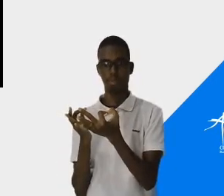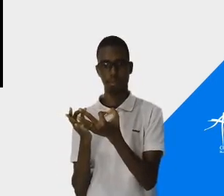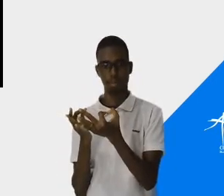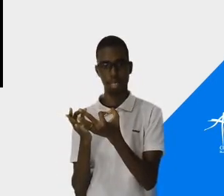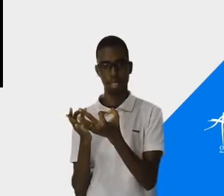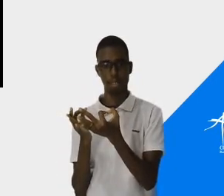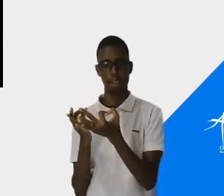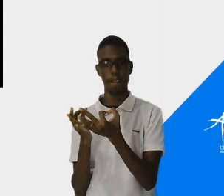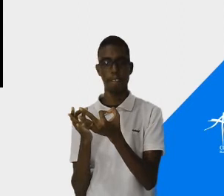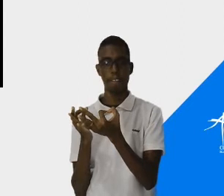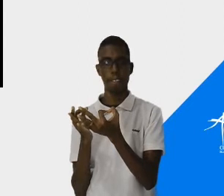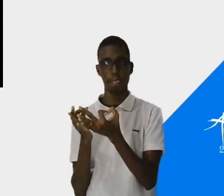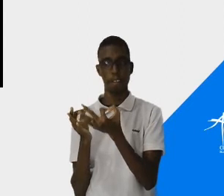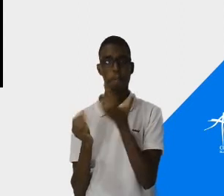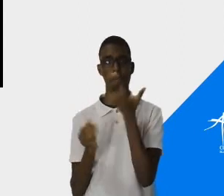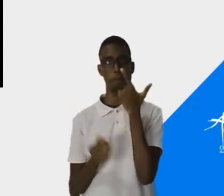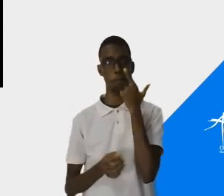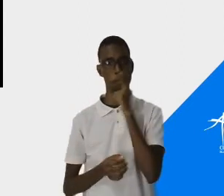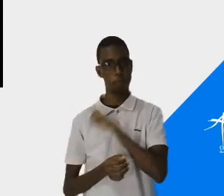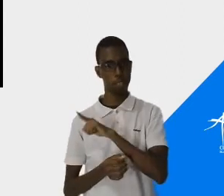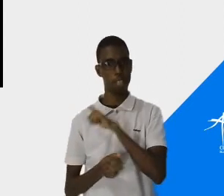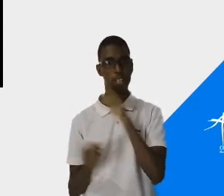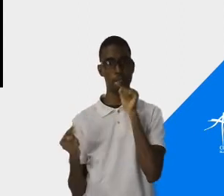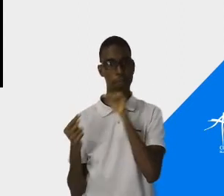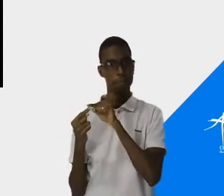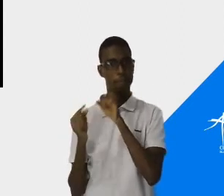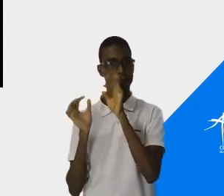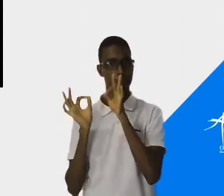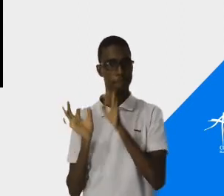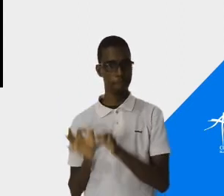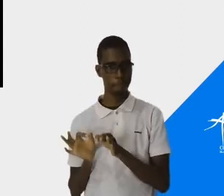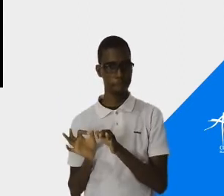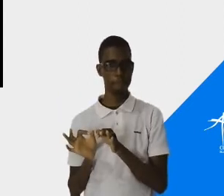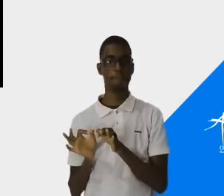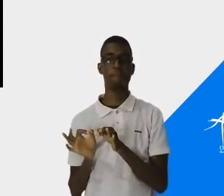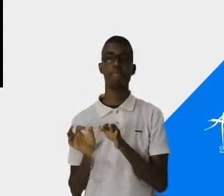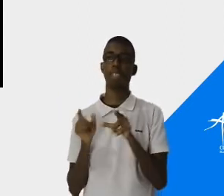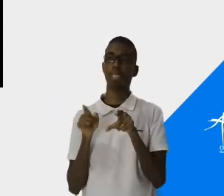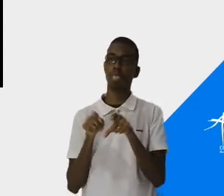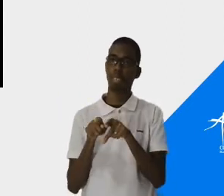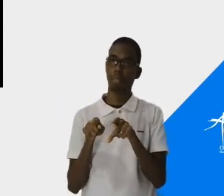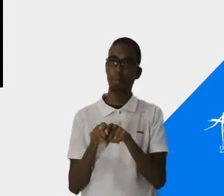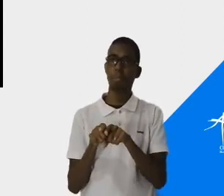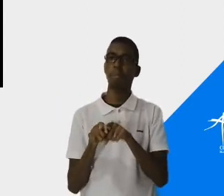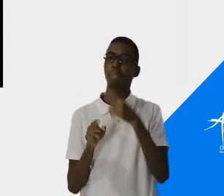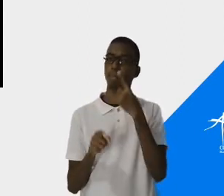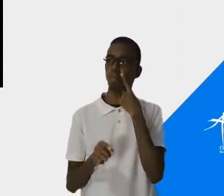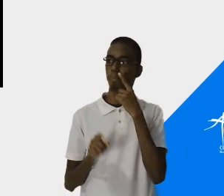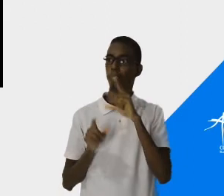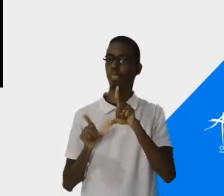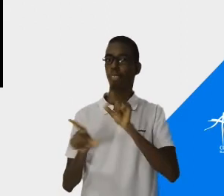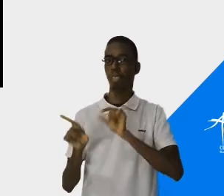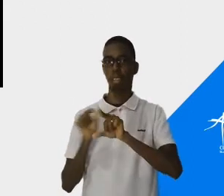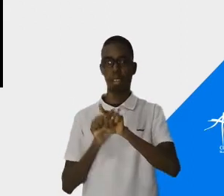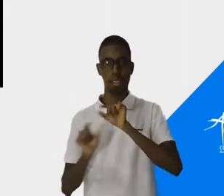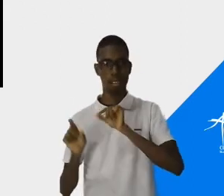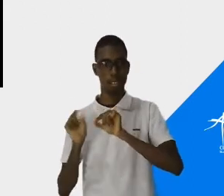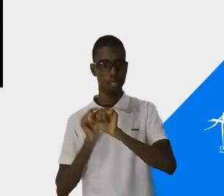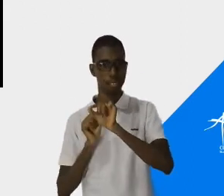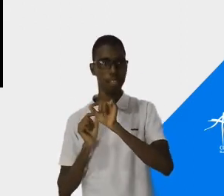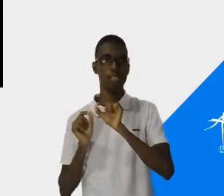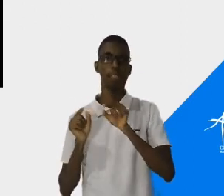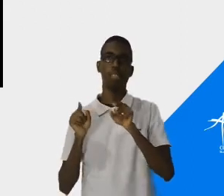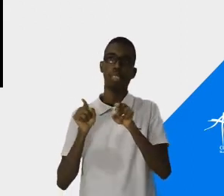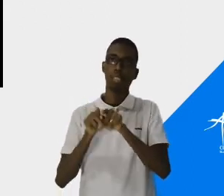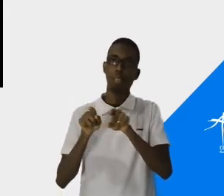plena, né, incluindo a amplitude, o rastreamento, a seletividade, a alternância de foco